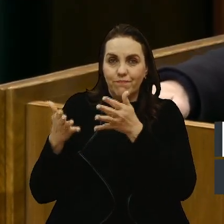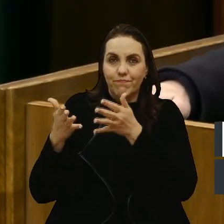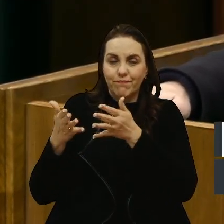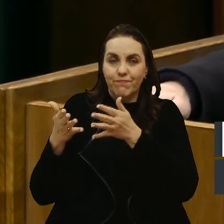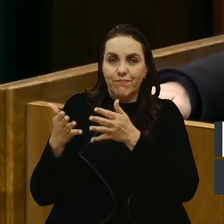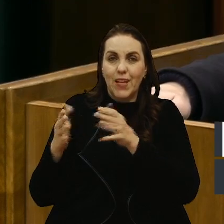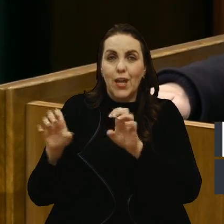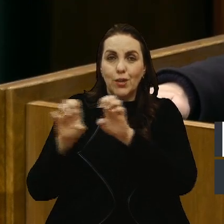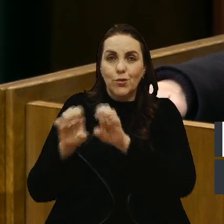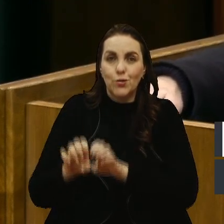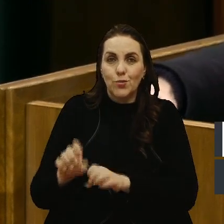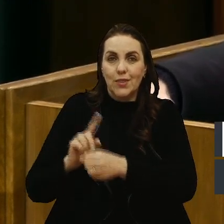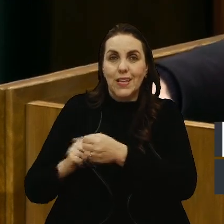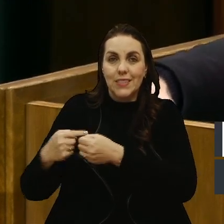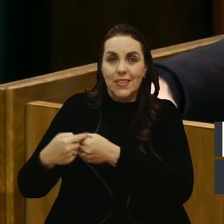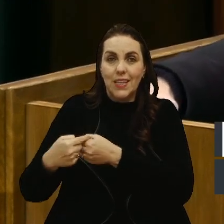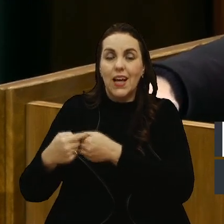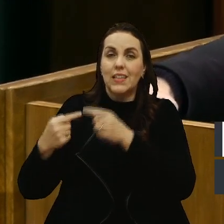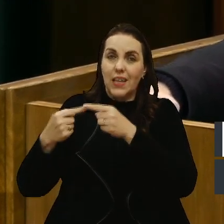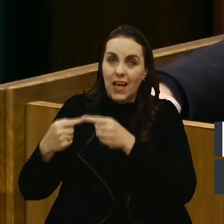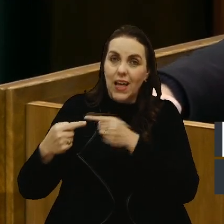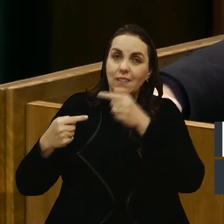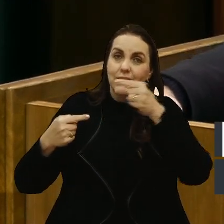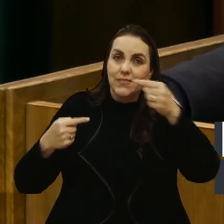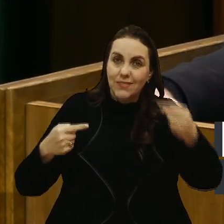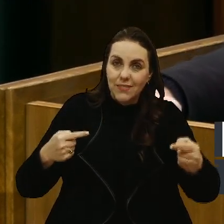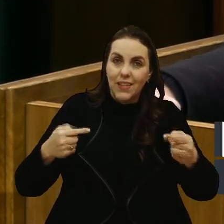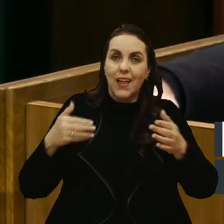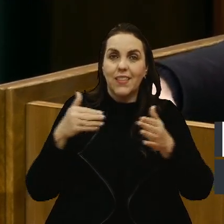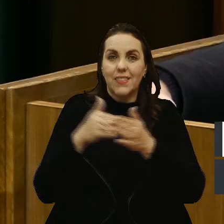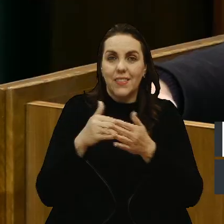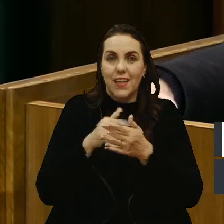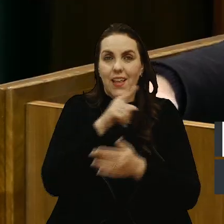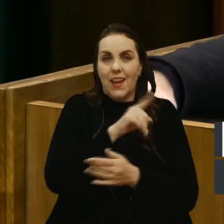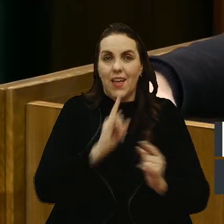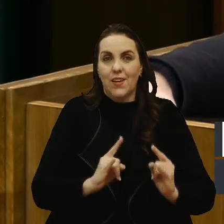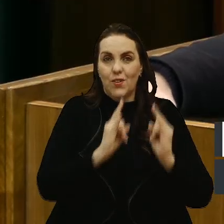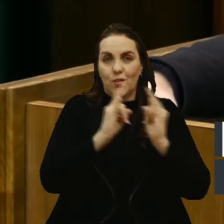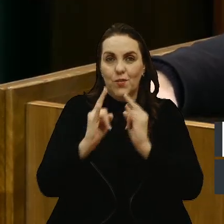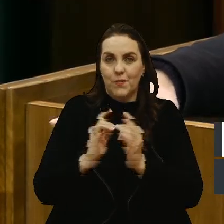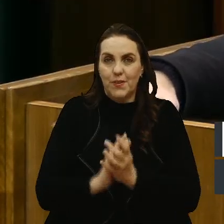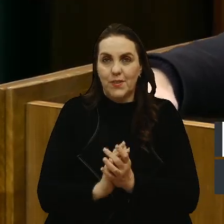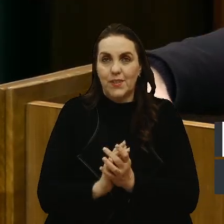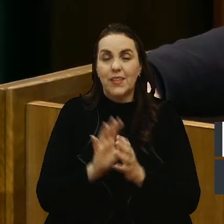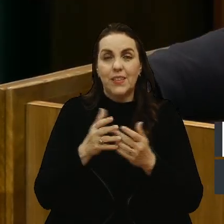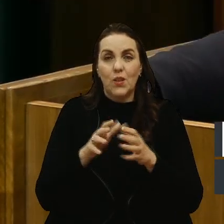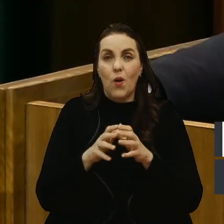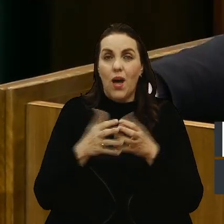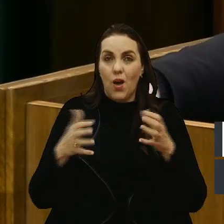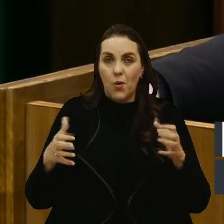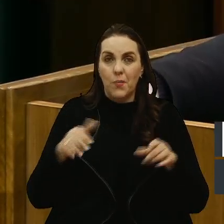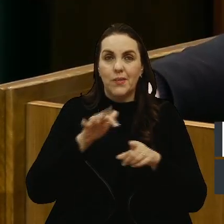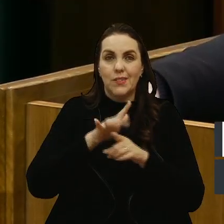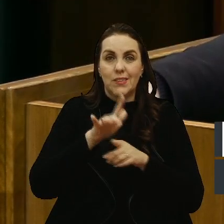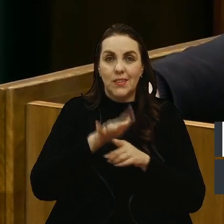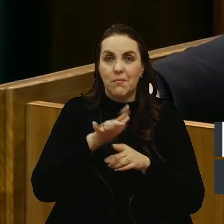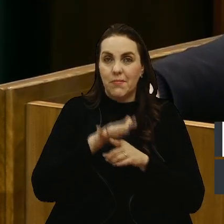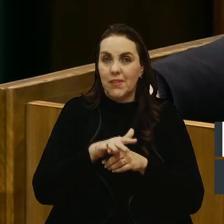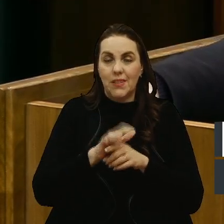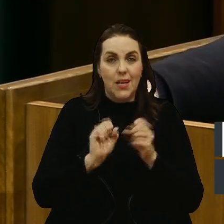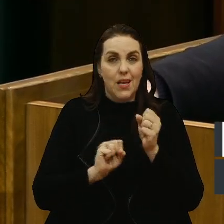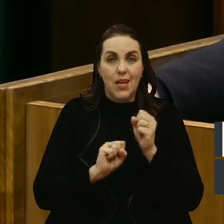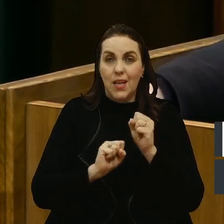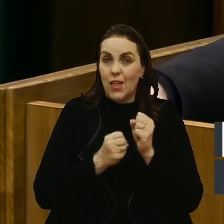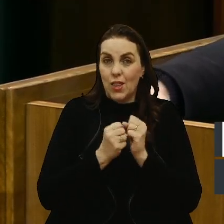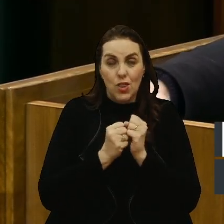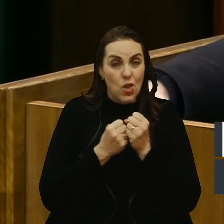infraestrutura urbana tenha que ir com o tempo até o condomínio. Então, nós vamos ter um aumento de demanda gigante em relação à